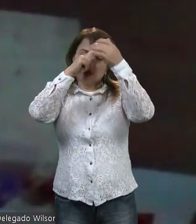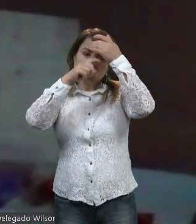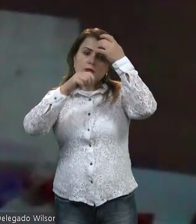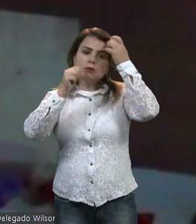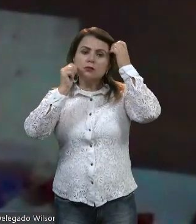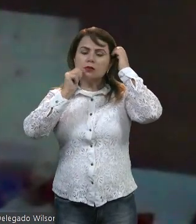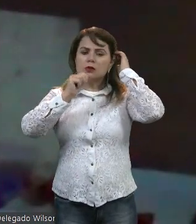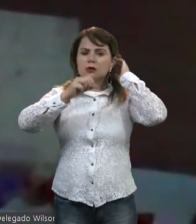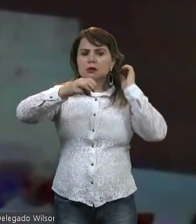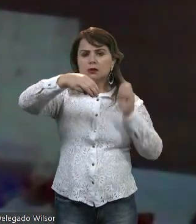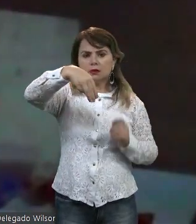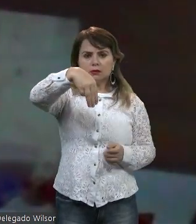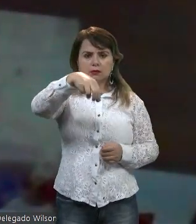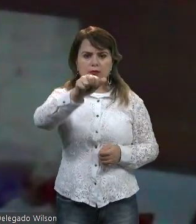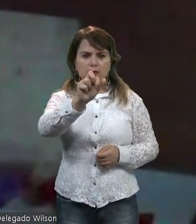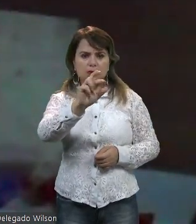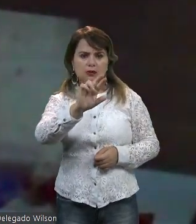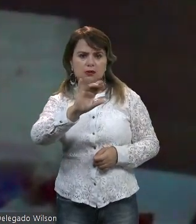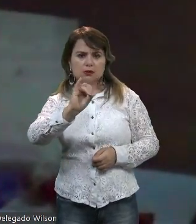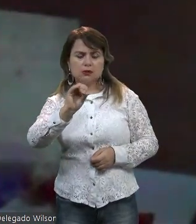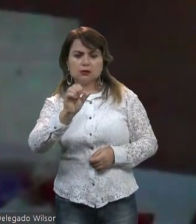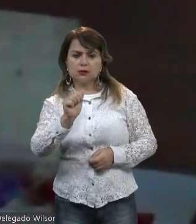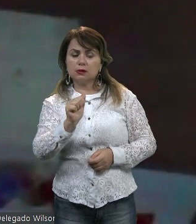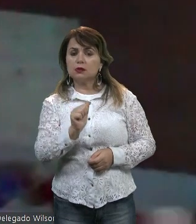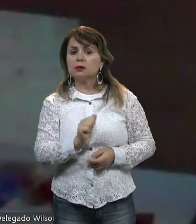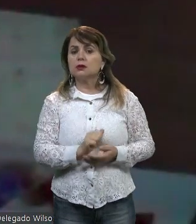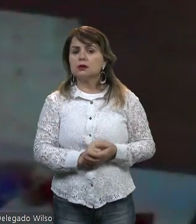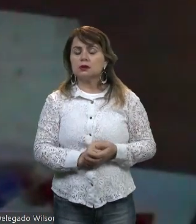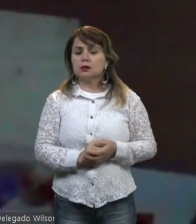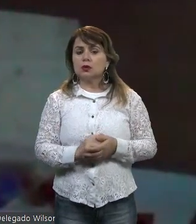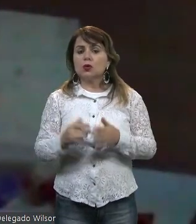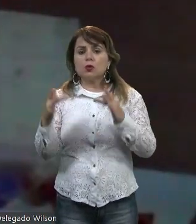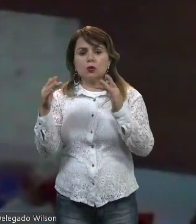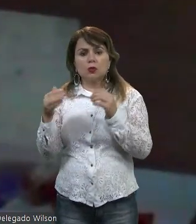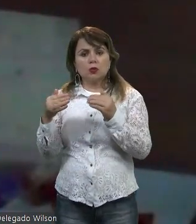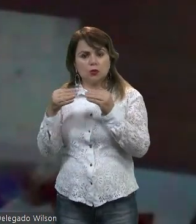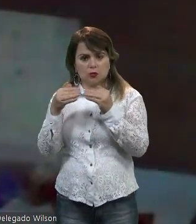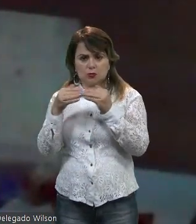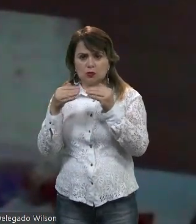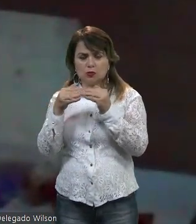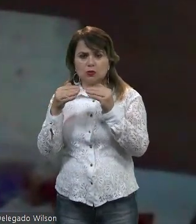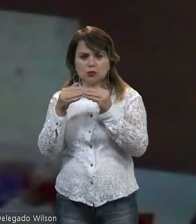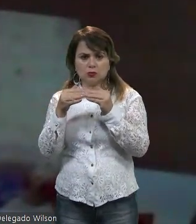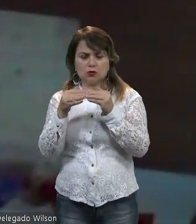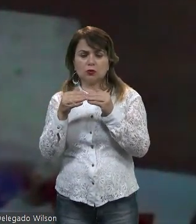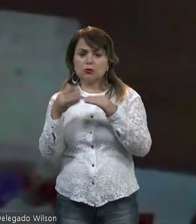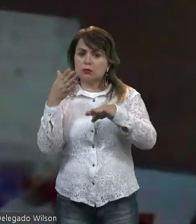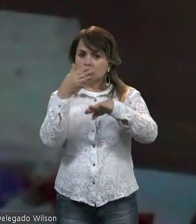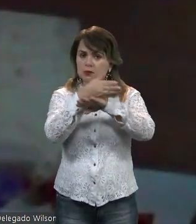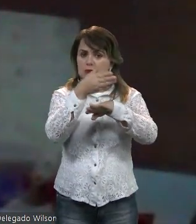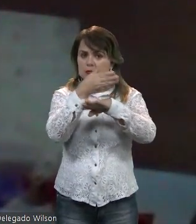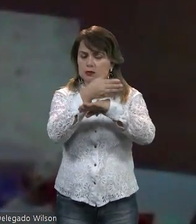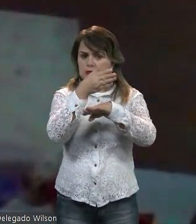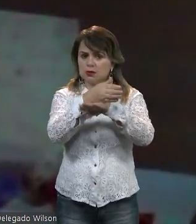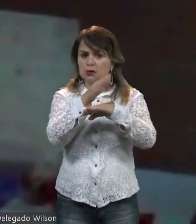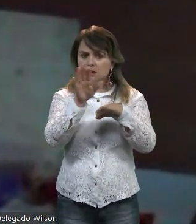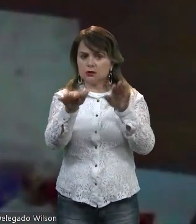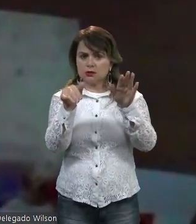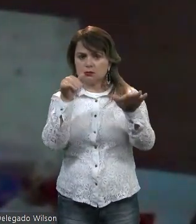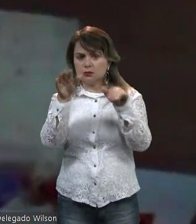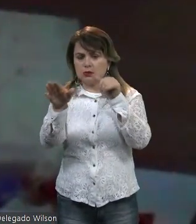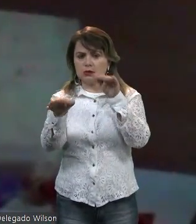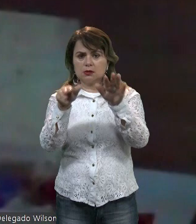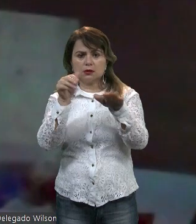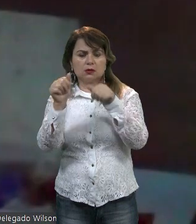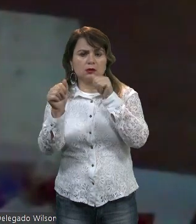Mesquita Serva, concordar de participar daquele chamamento público na então gestão do